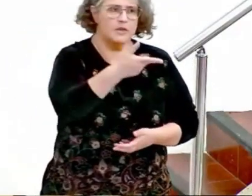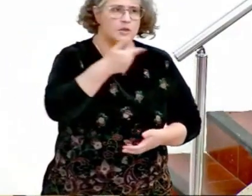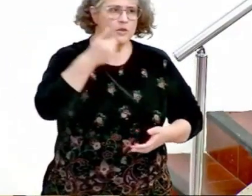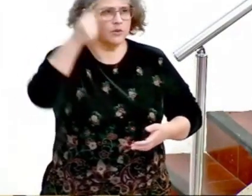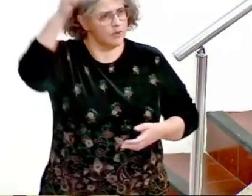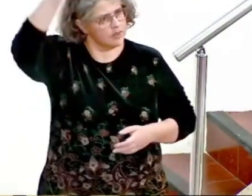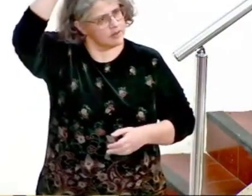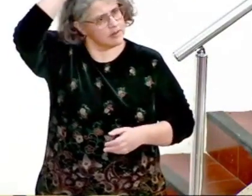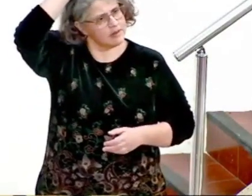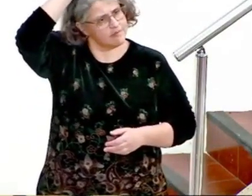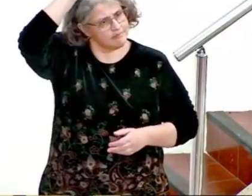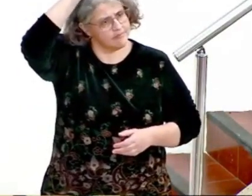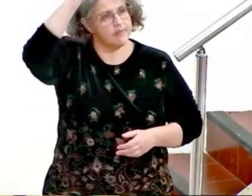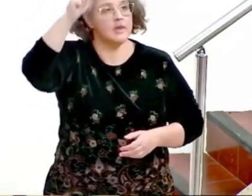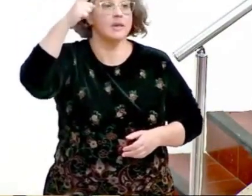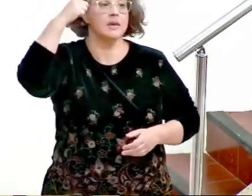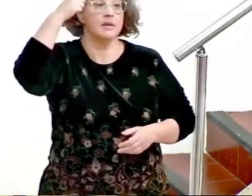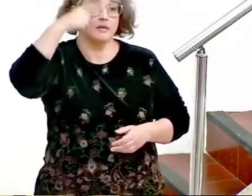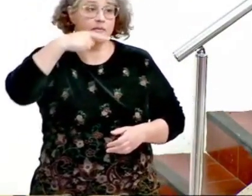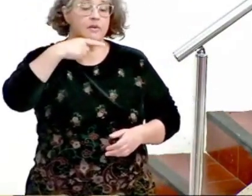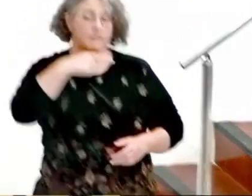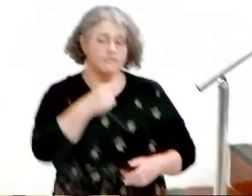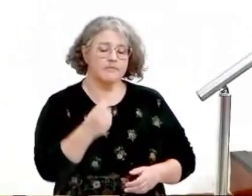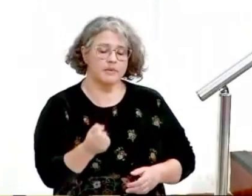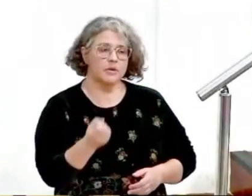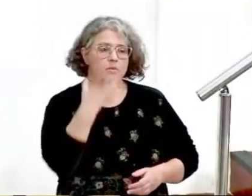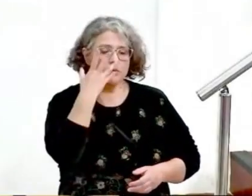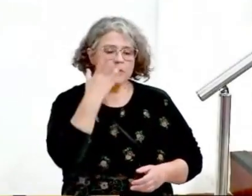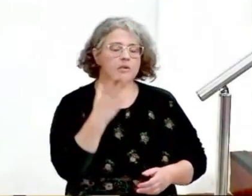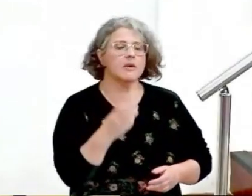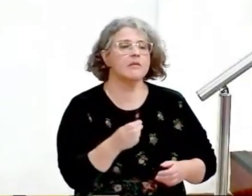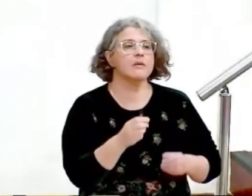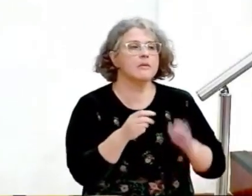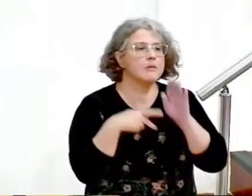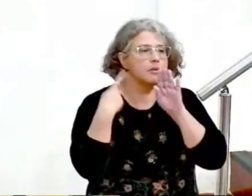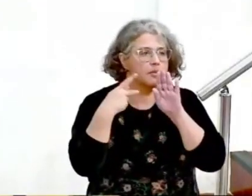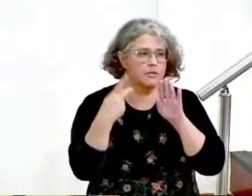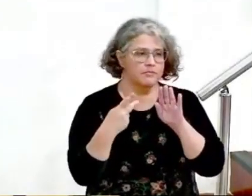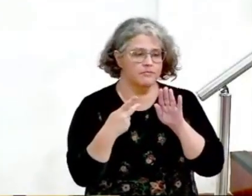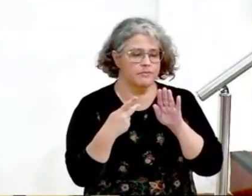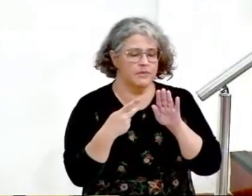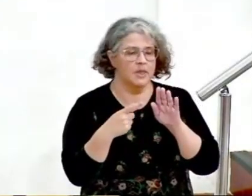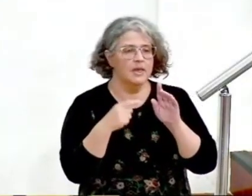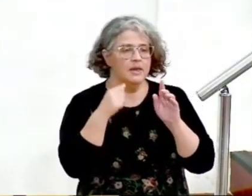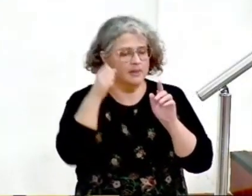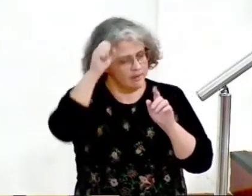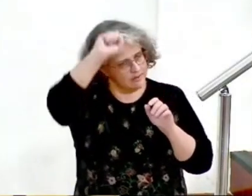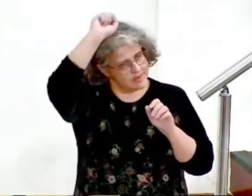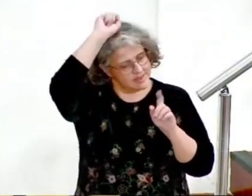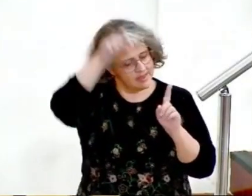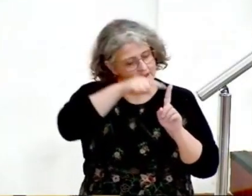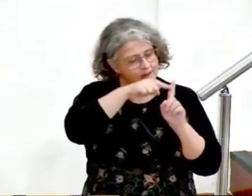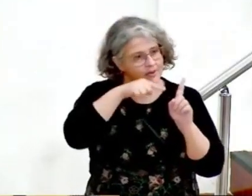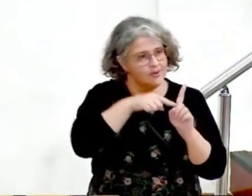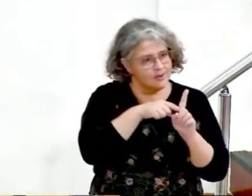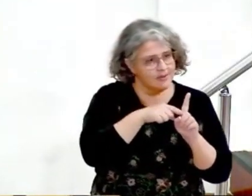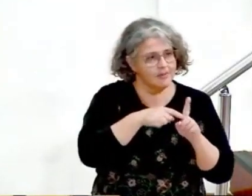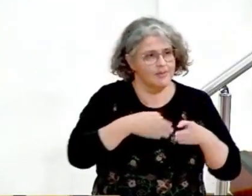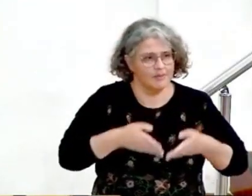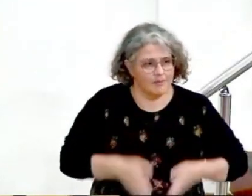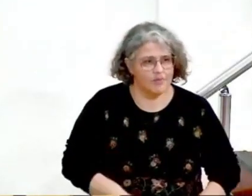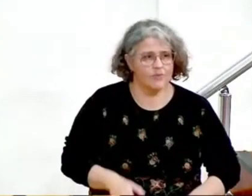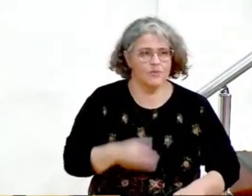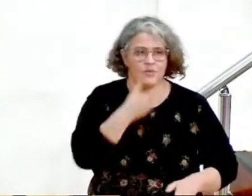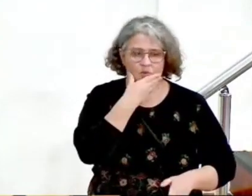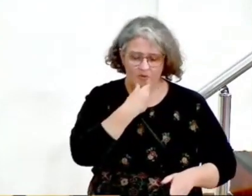Senhor cumpriu o que lhe havia prometido. Sara concebeu e deu à luz um filho a Abraão na sua velhice, no